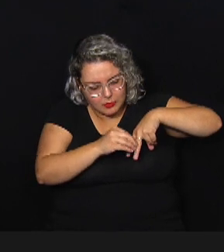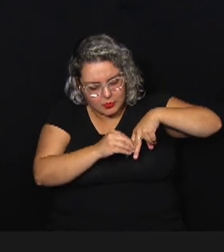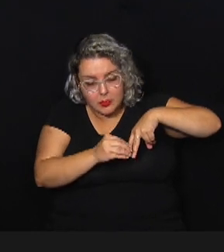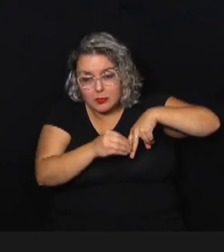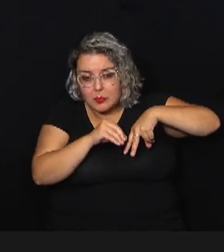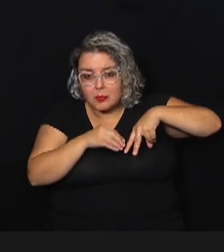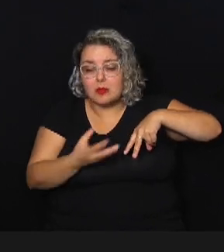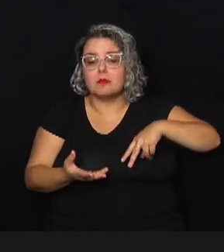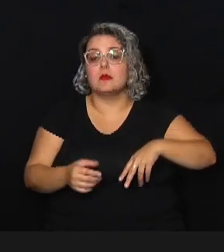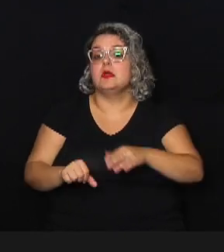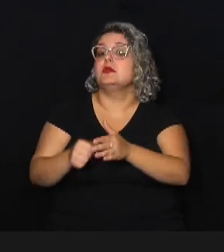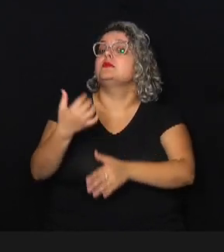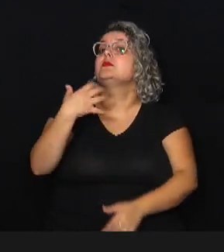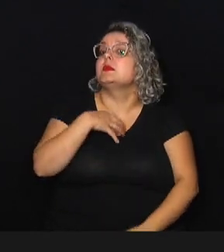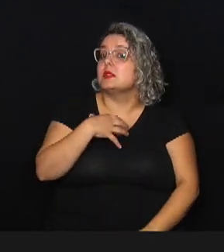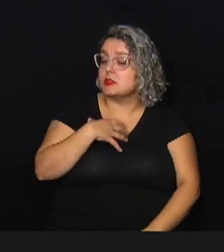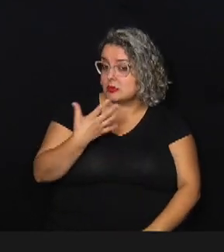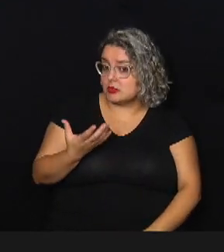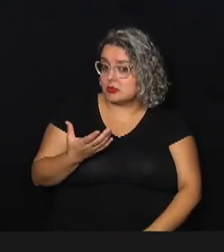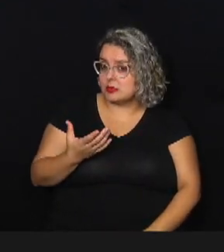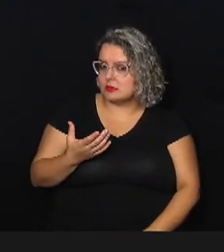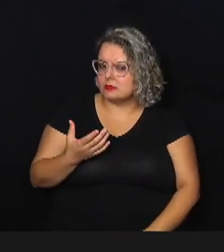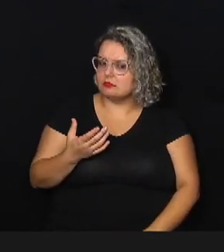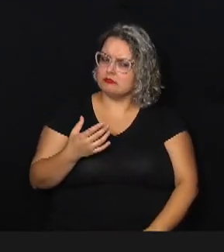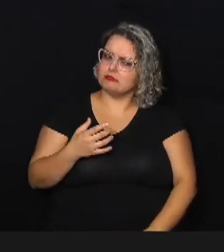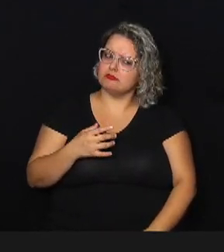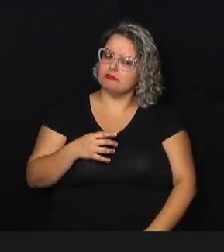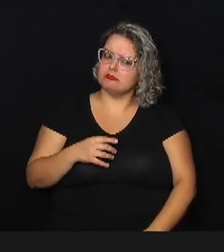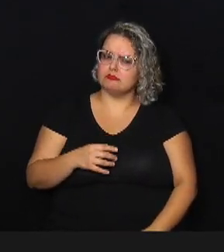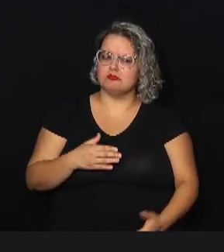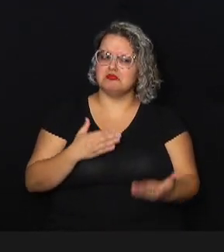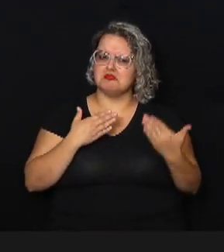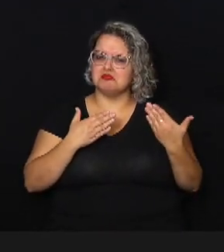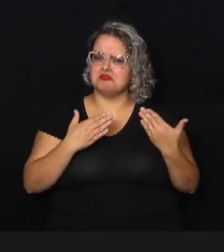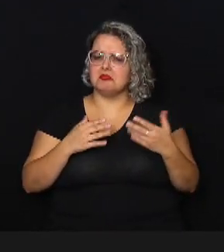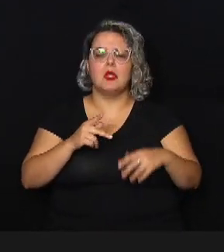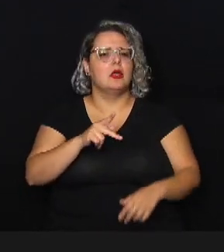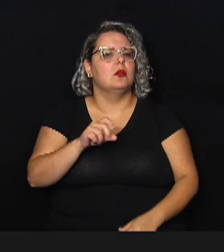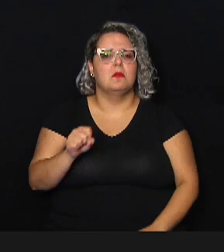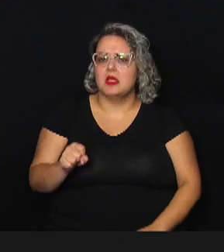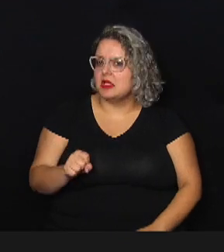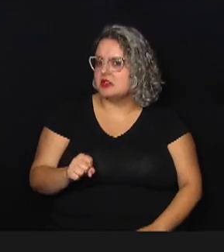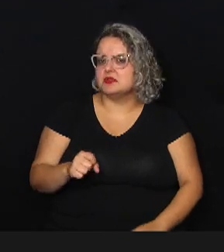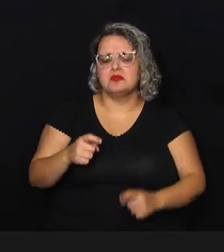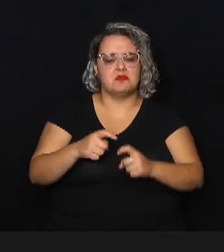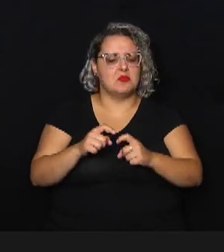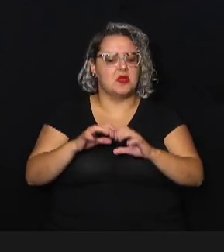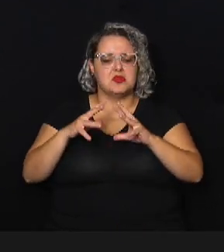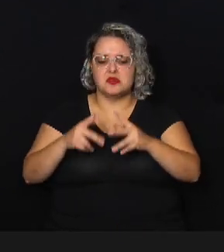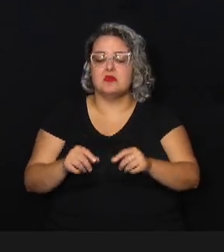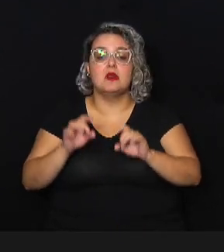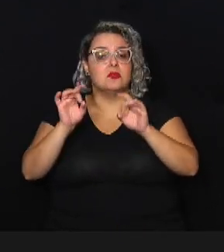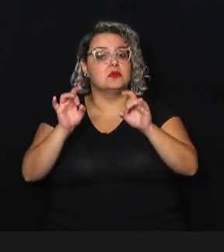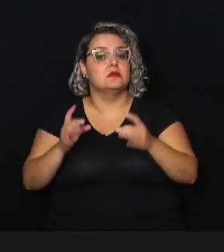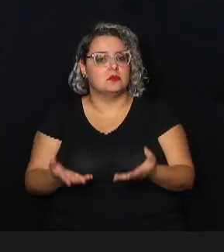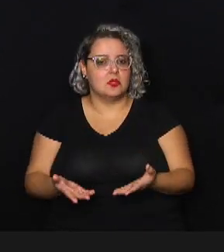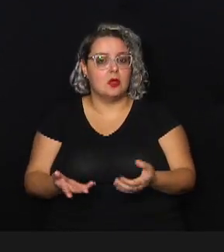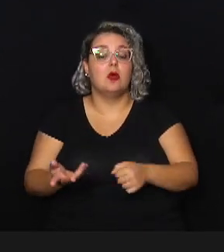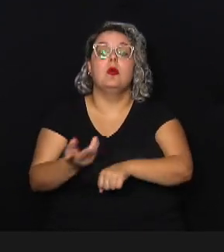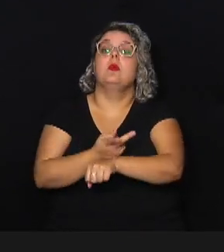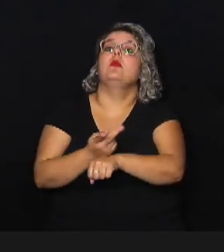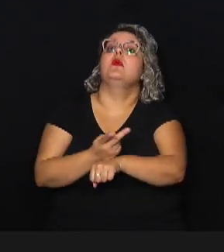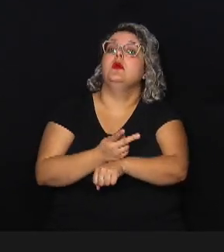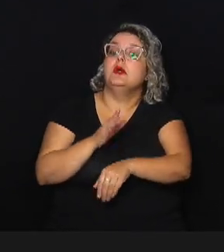são os primeiros sintomas. Desconfiou? Vai no pronto-socorro, vai no seu clínico geral, vai no especialista, procura